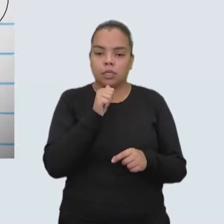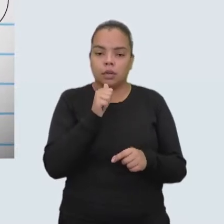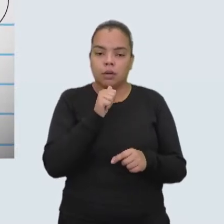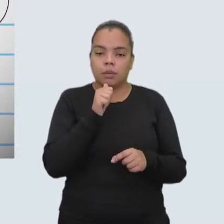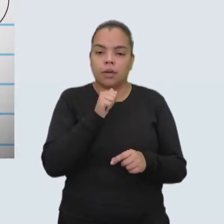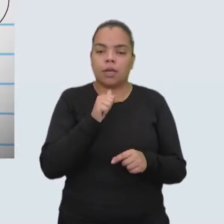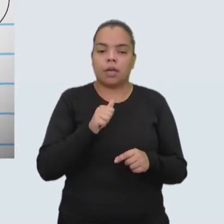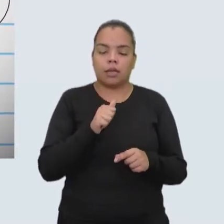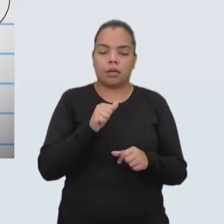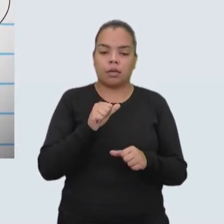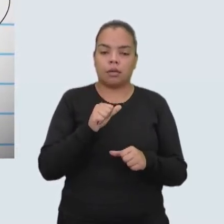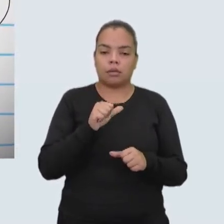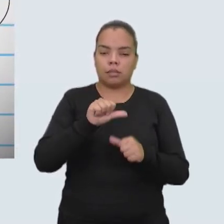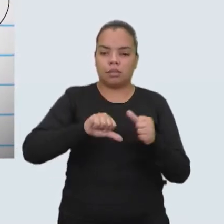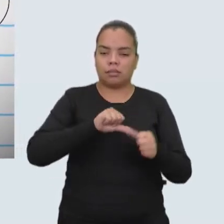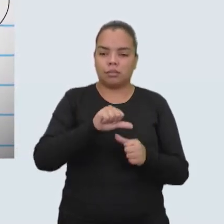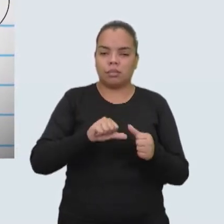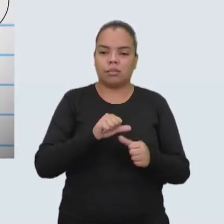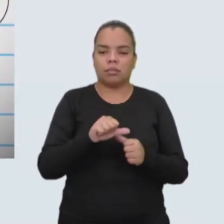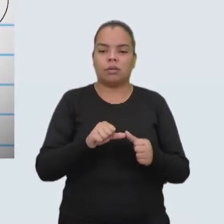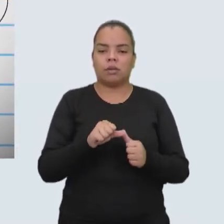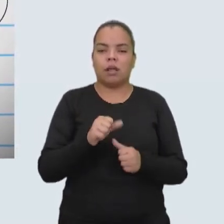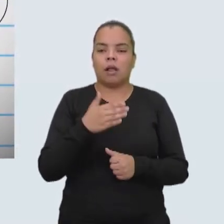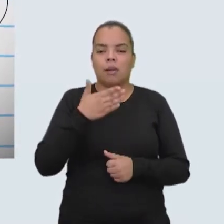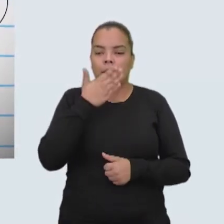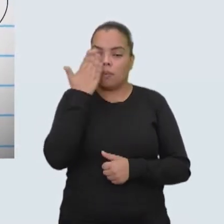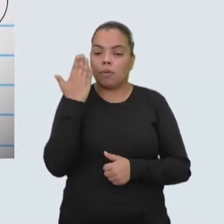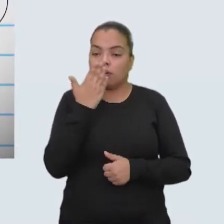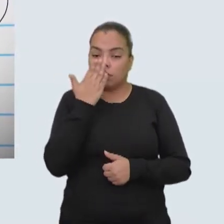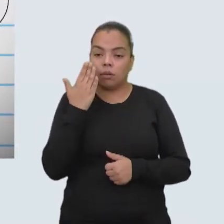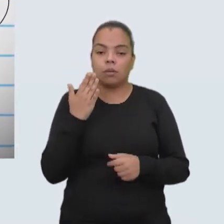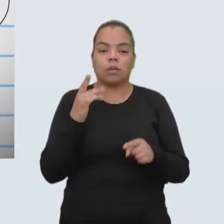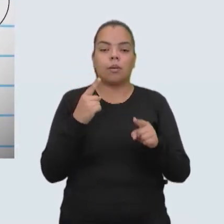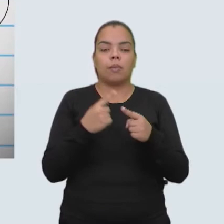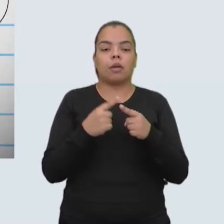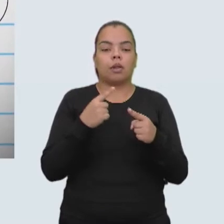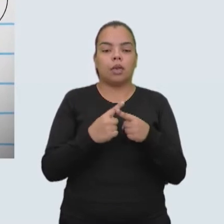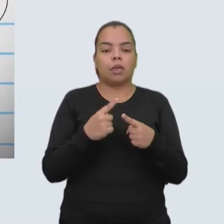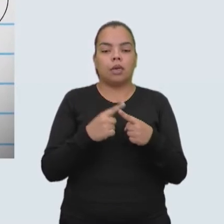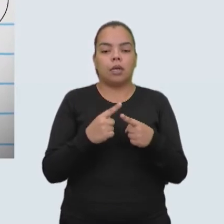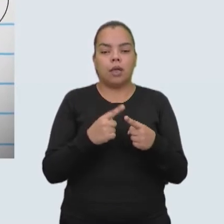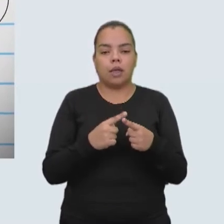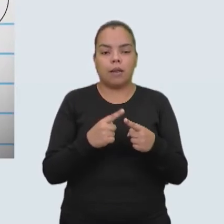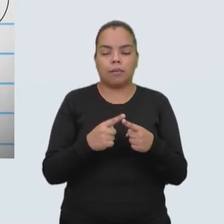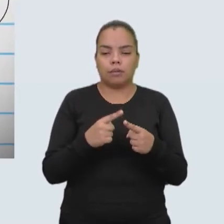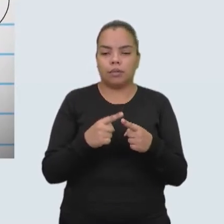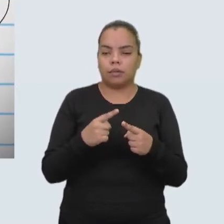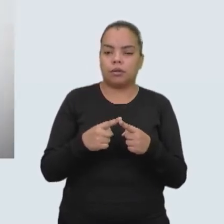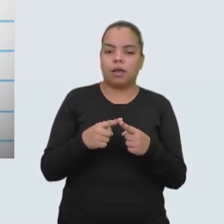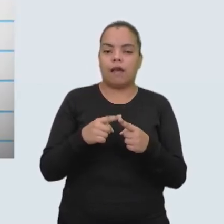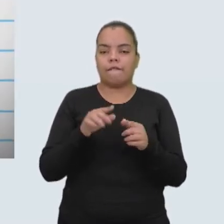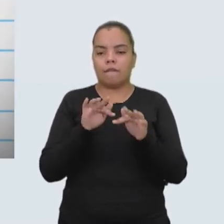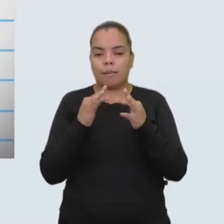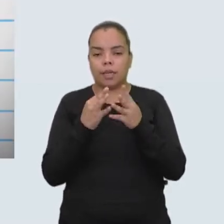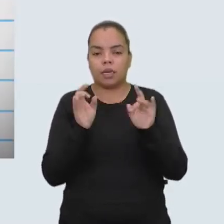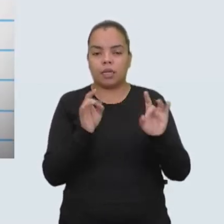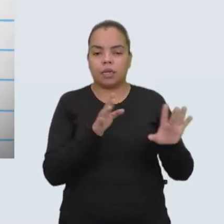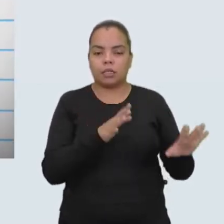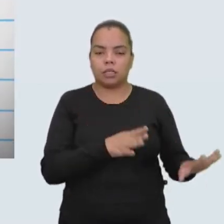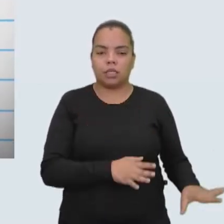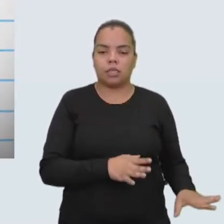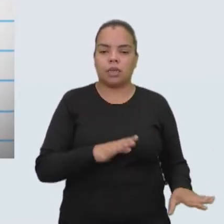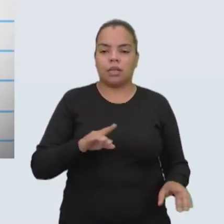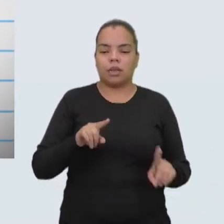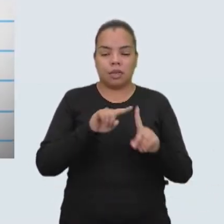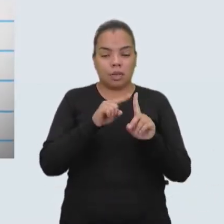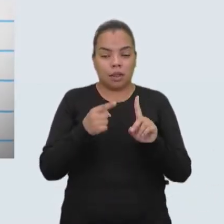na infância. Elas acabam tendo filhos muito cedo e, assim, o ciclo se repete. O baixo status das mulheres em